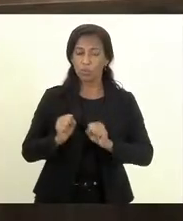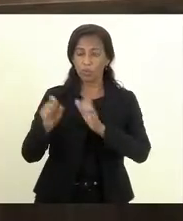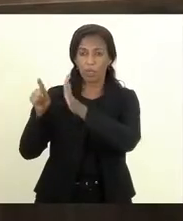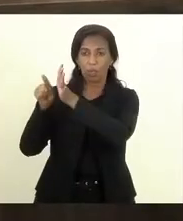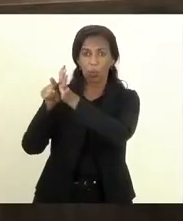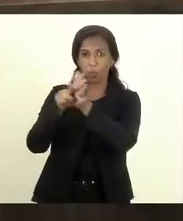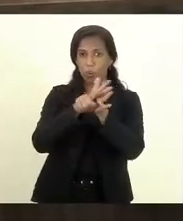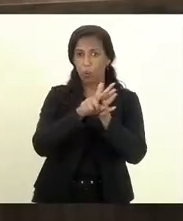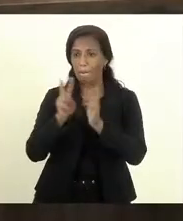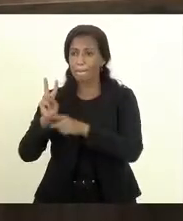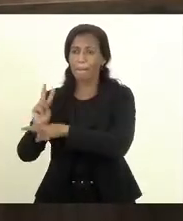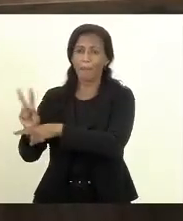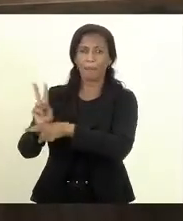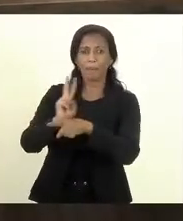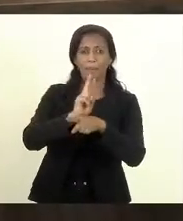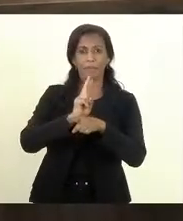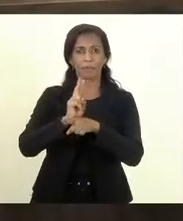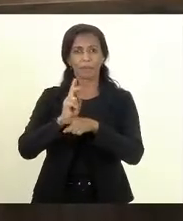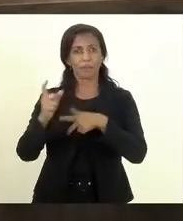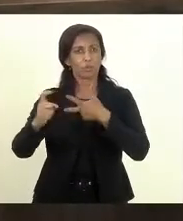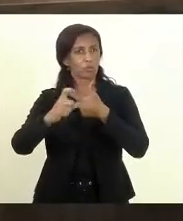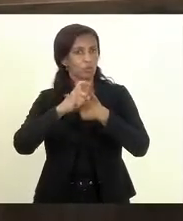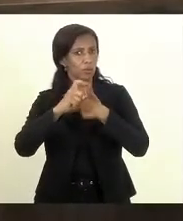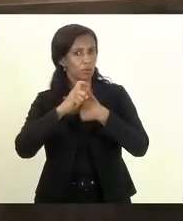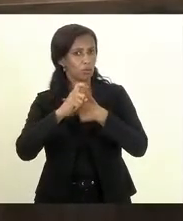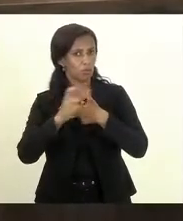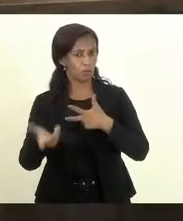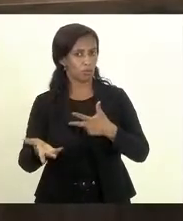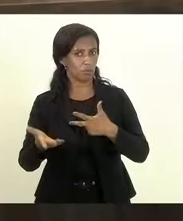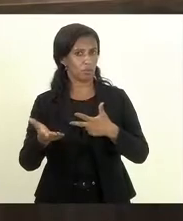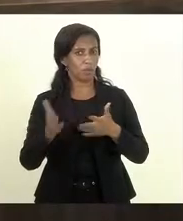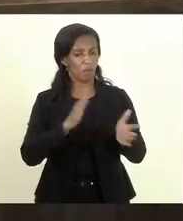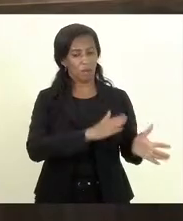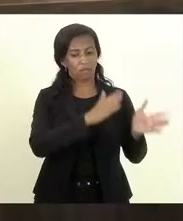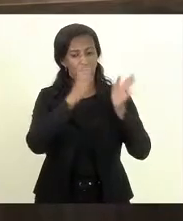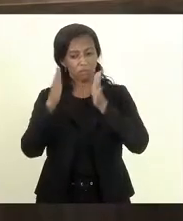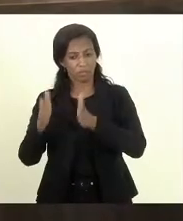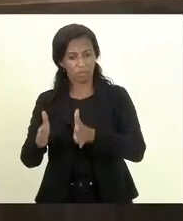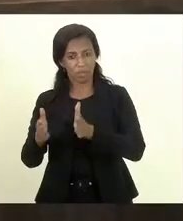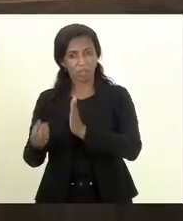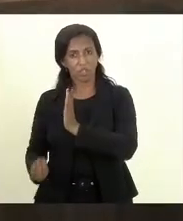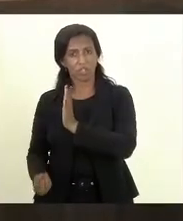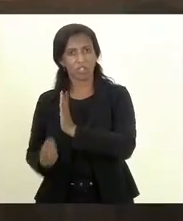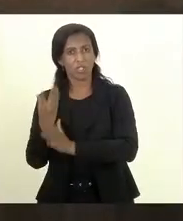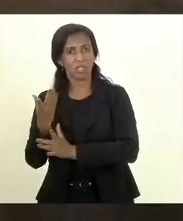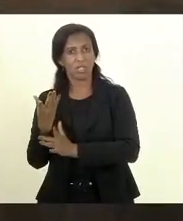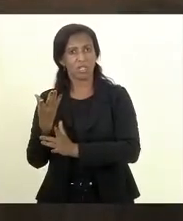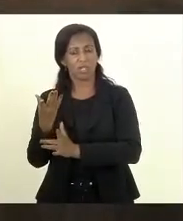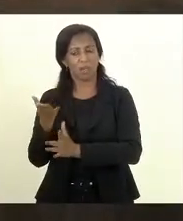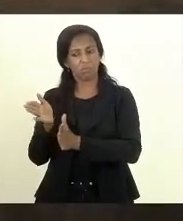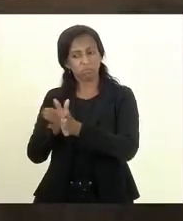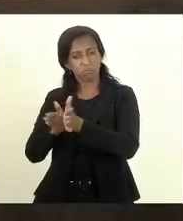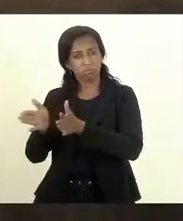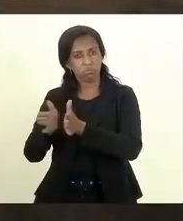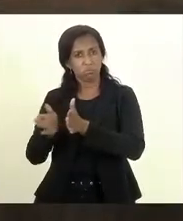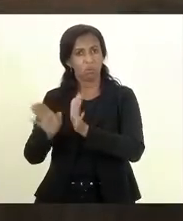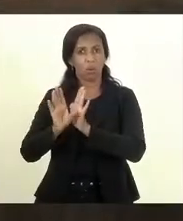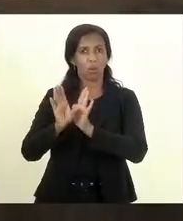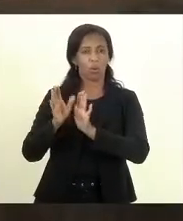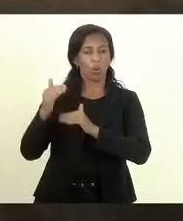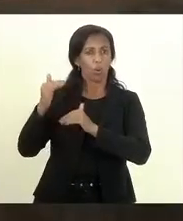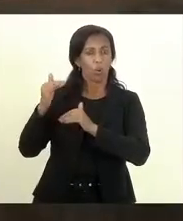Poder Executivo. A partir do momento que nós passemos a criar instrumentos, ferramentas,